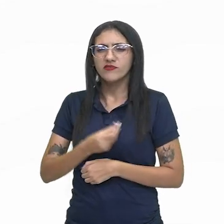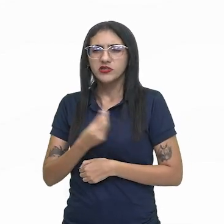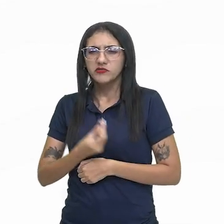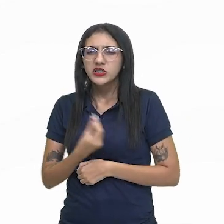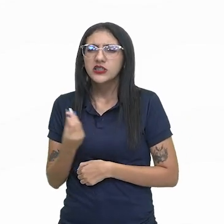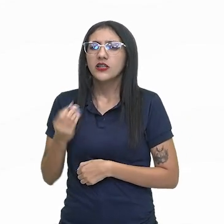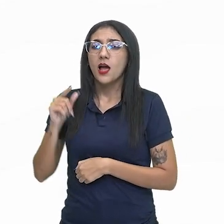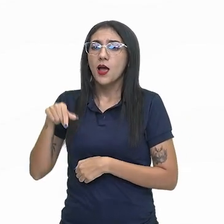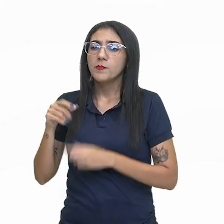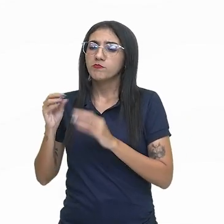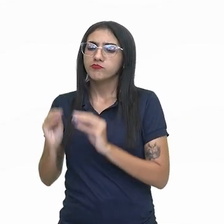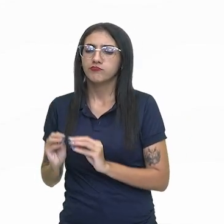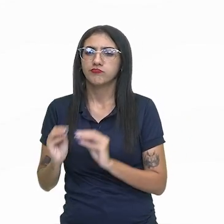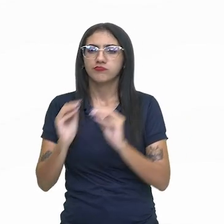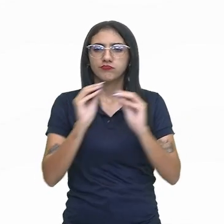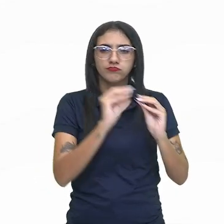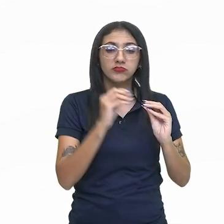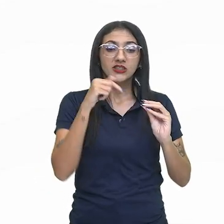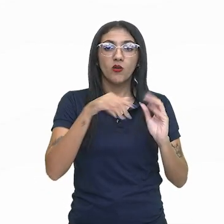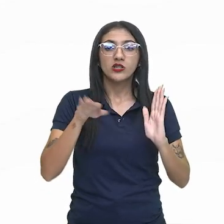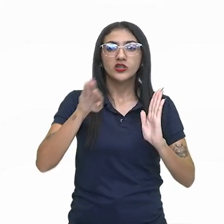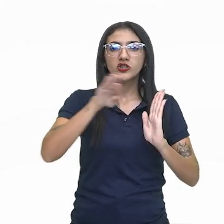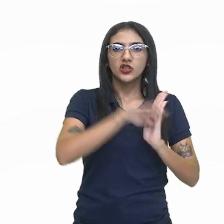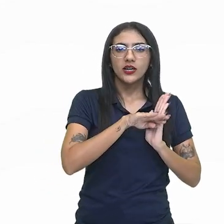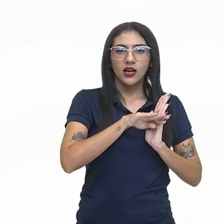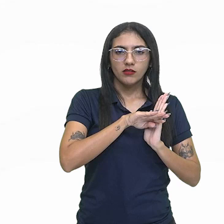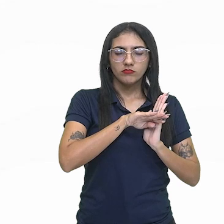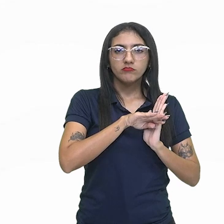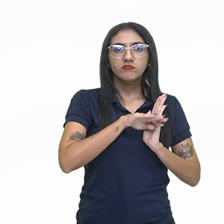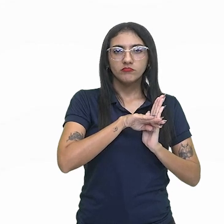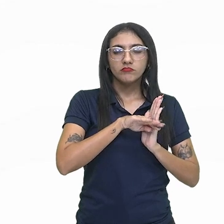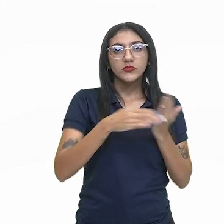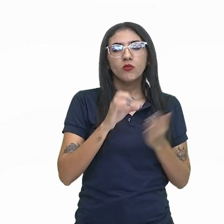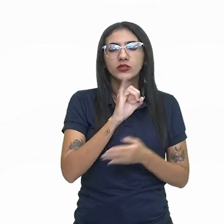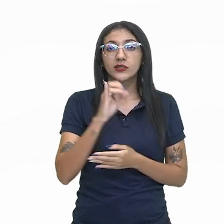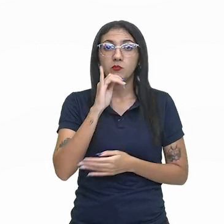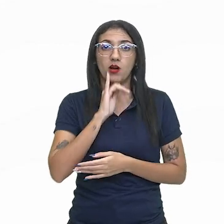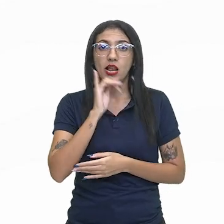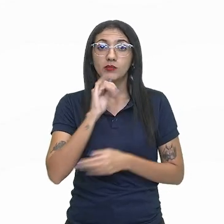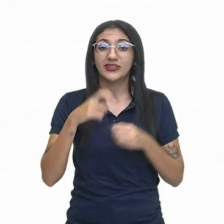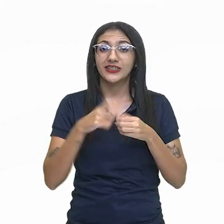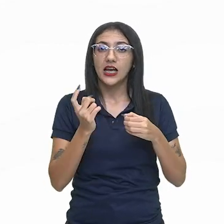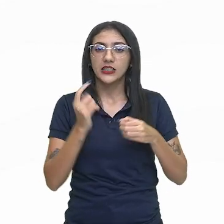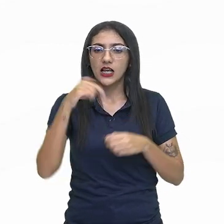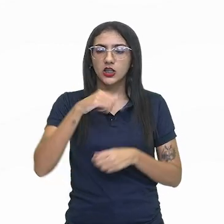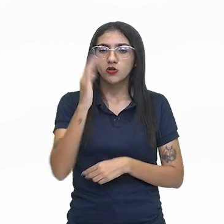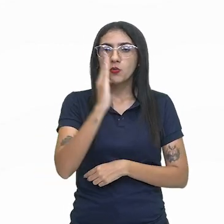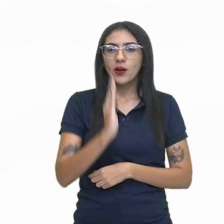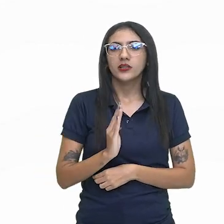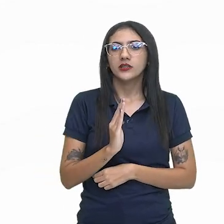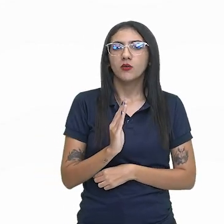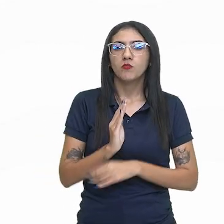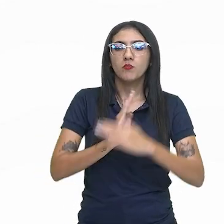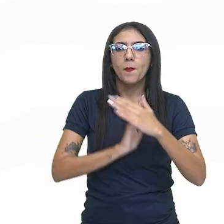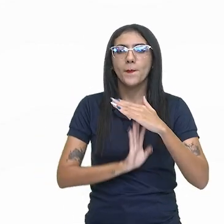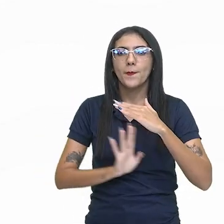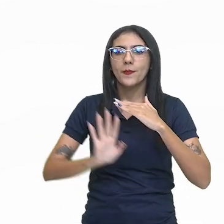outro, e aí ela vai estar dando entrada em outro país. Então, se eu estiver, por exemplo, saindo do Brasil, eu vou estar o